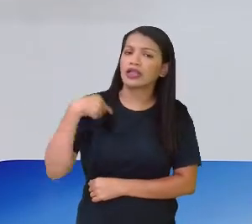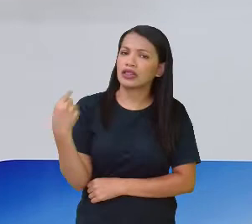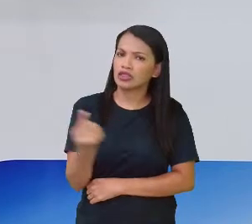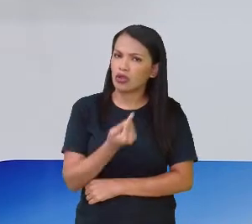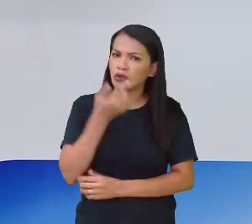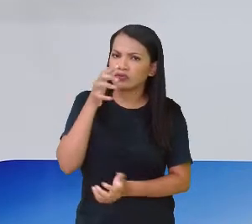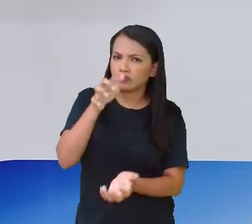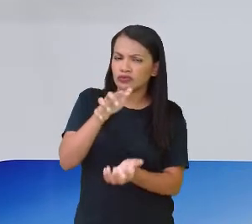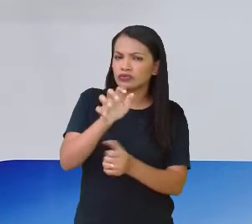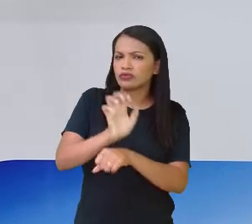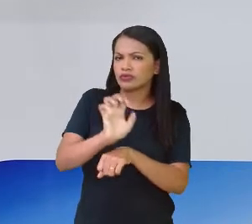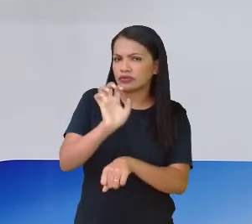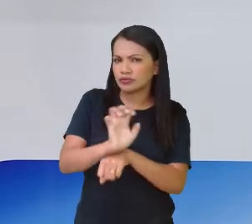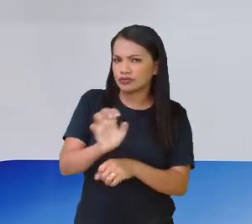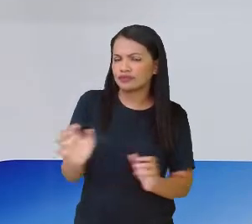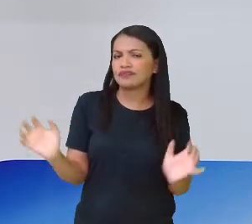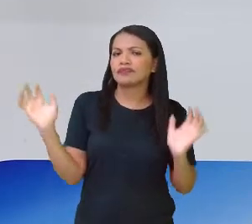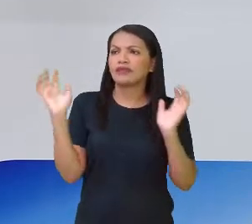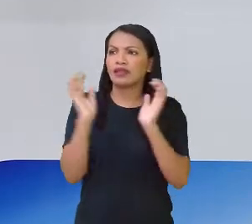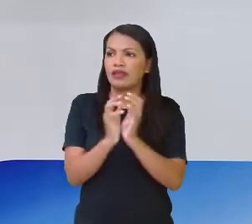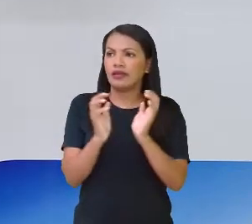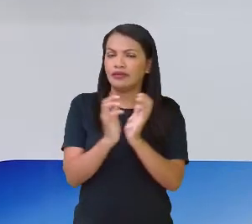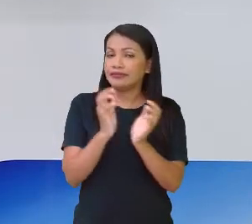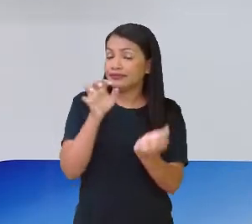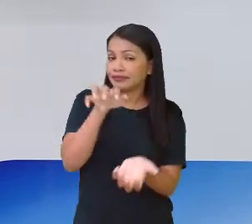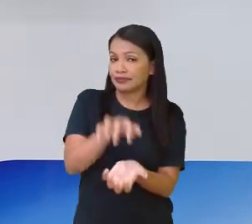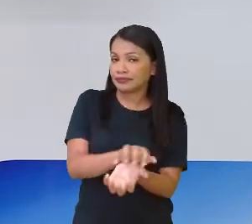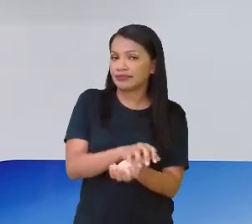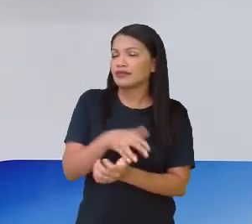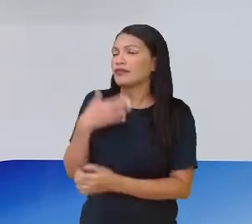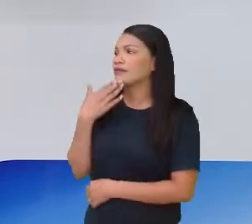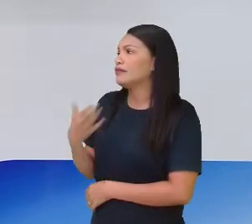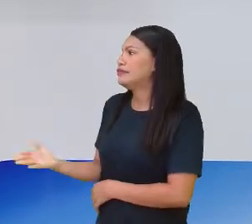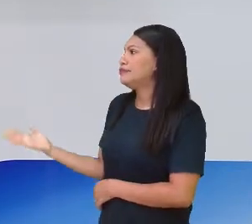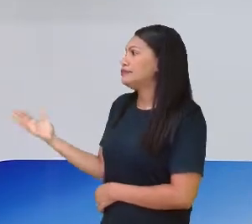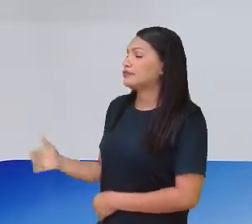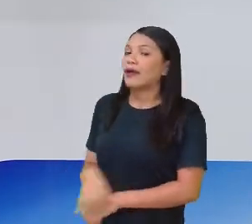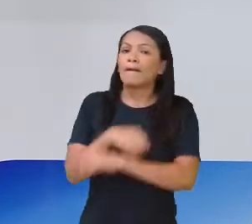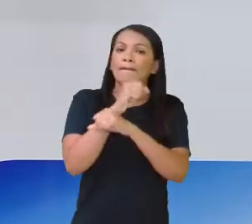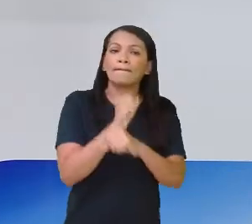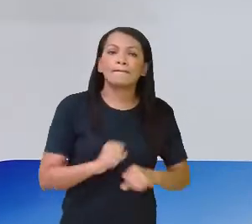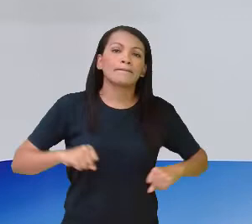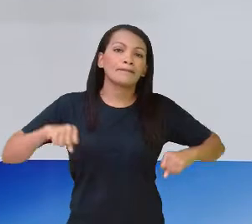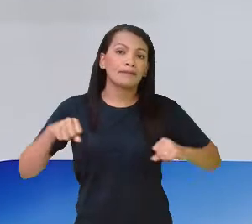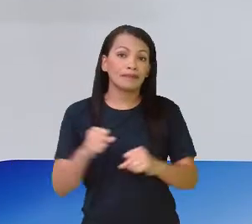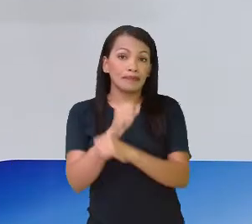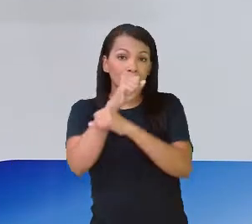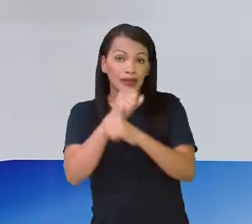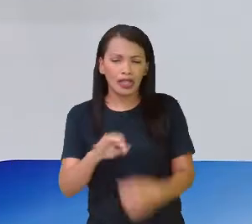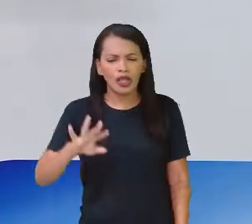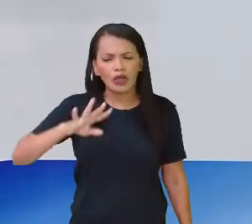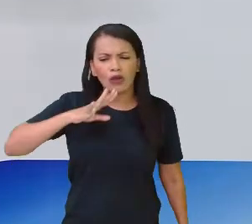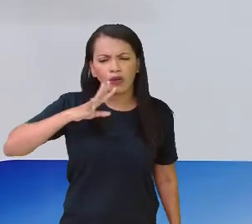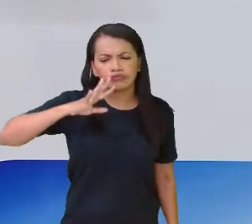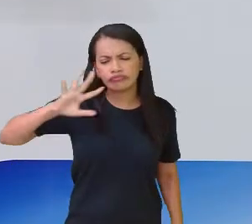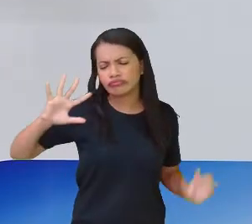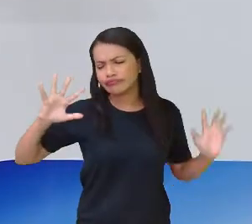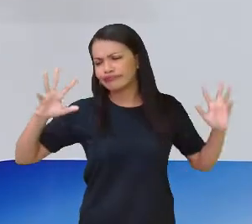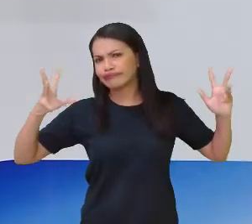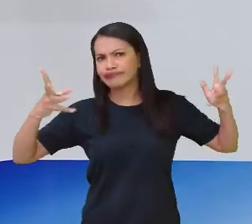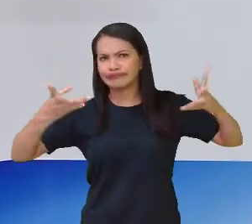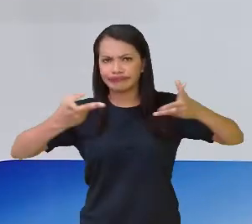nosso estado. E chegando aqui no nosso estado, nós temos aí Maracatu, Pernambuco, conhecido no mundo inteiro, no Brasil